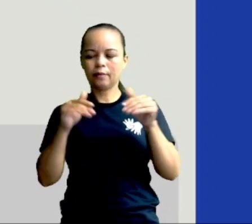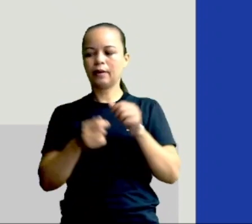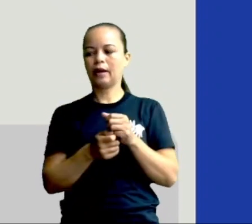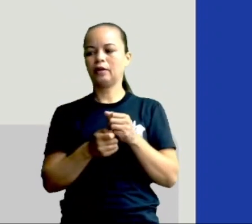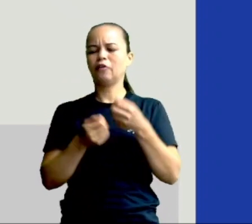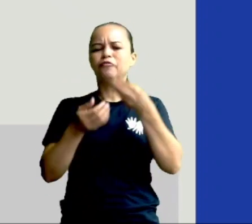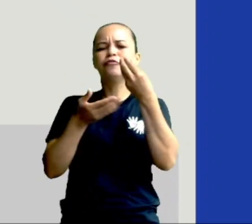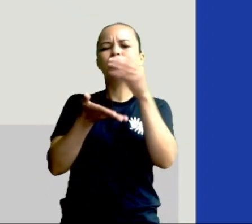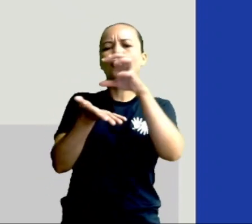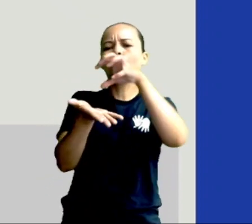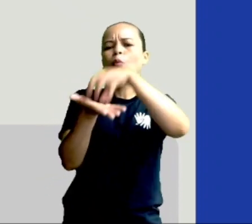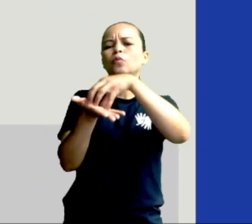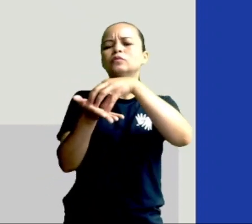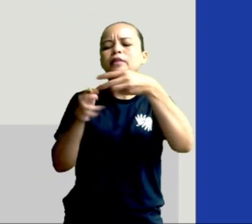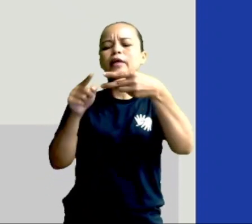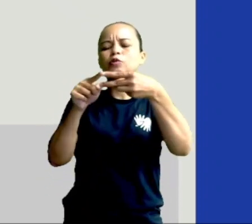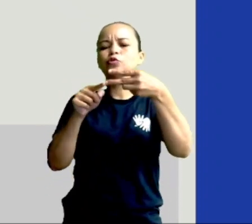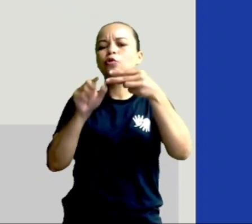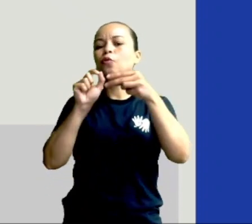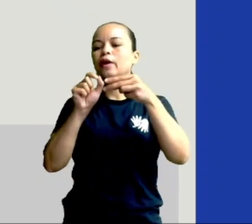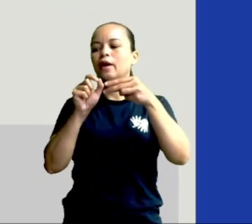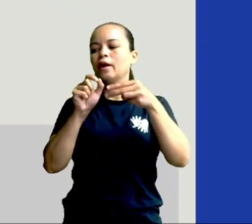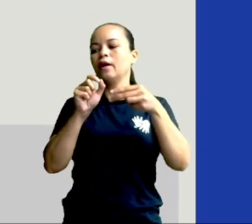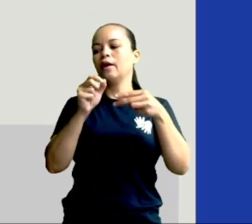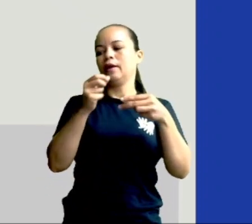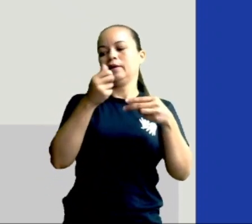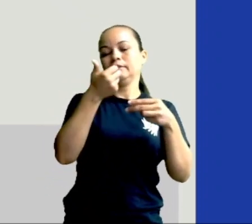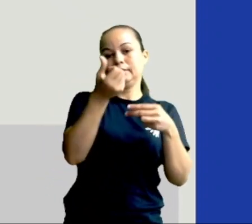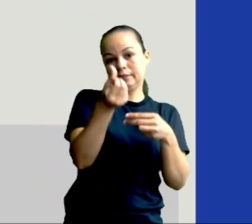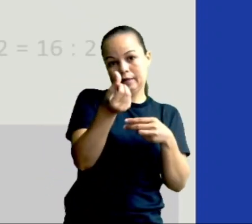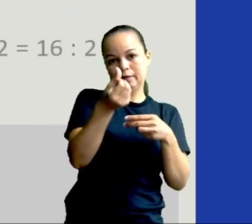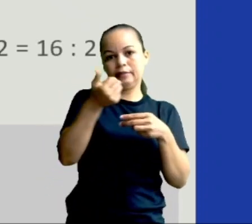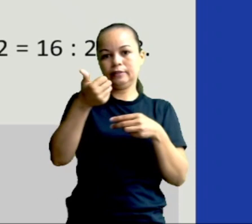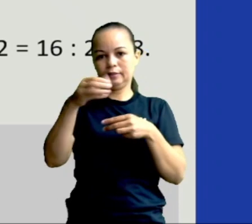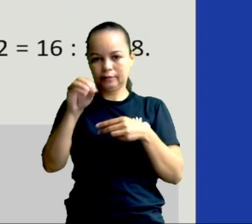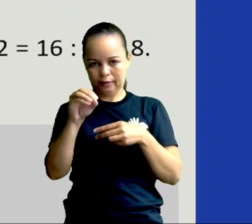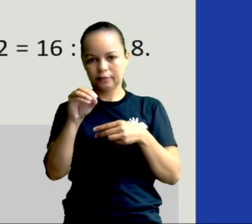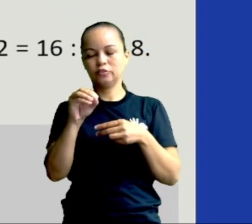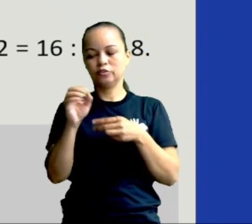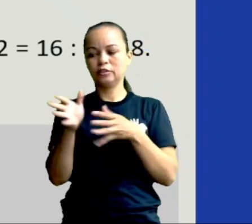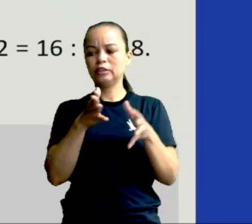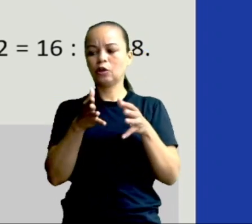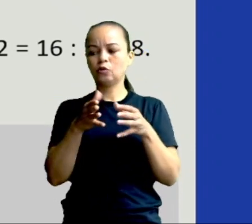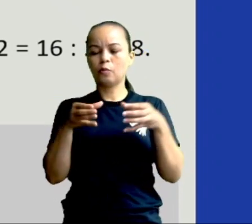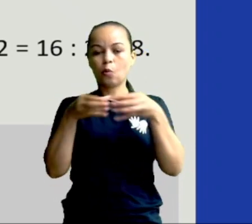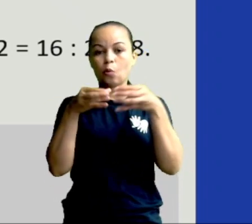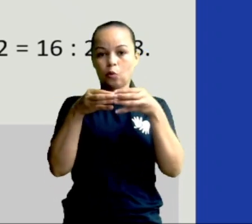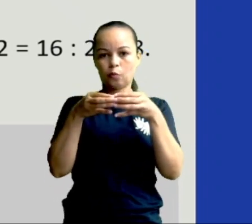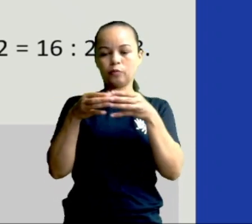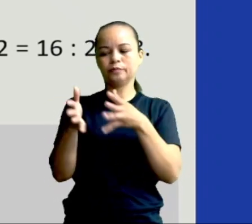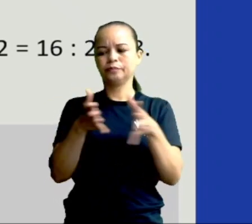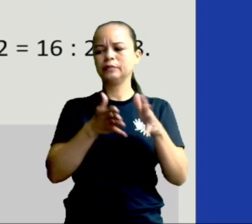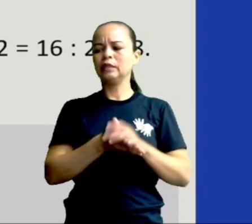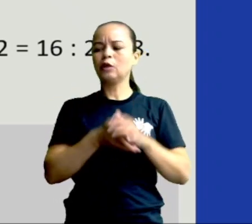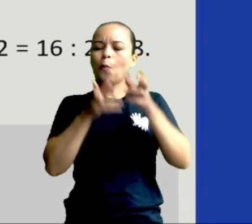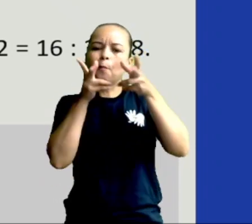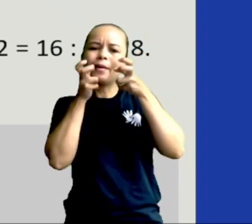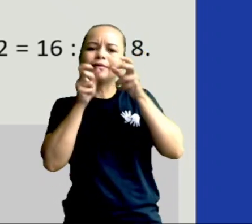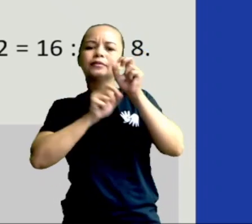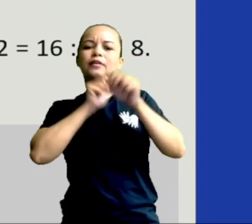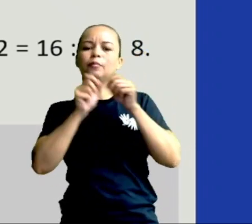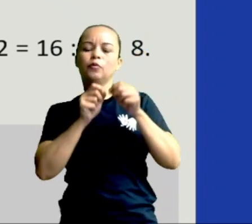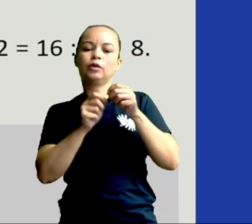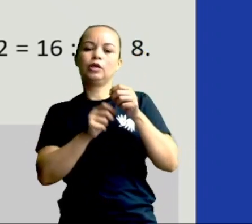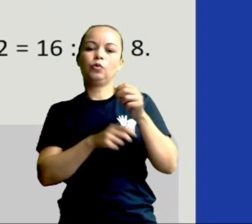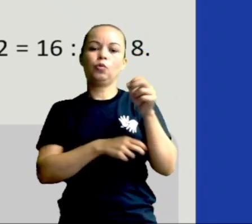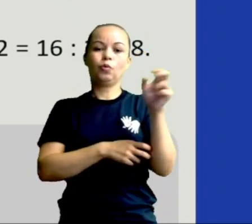Aí, como eixo central, né, do meu conjunto de dados. E o que é que eu vou fazer? Então, a gente percebe aí, ó, que o quinto